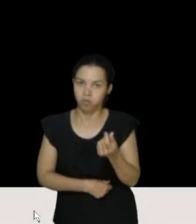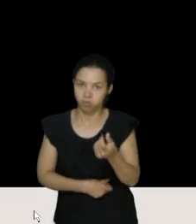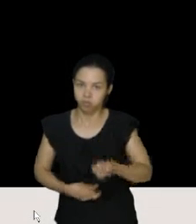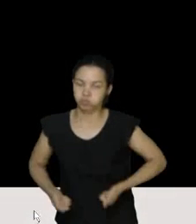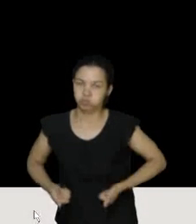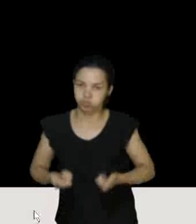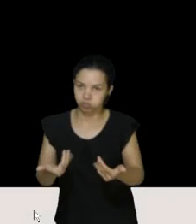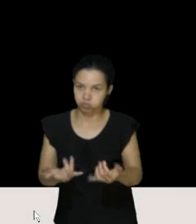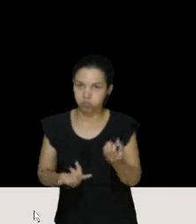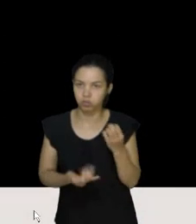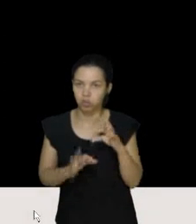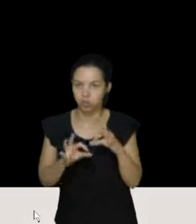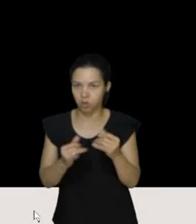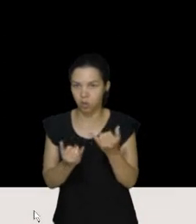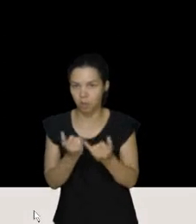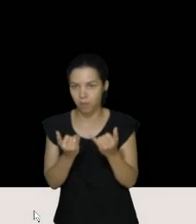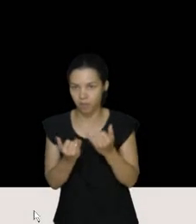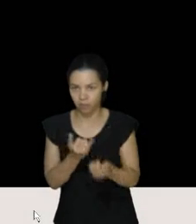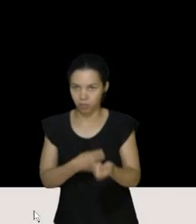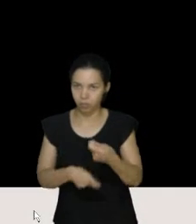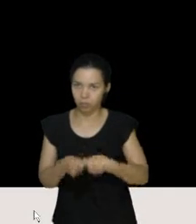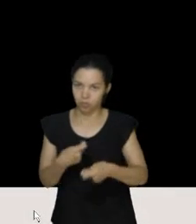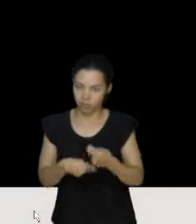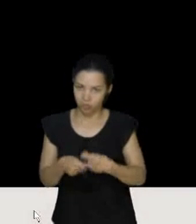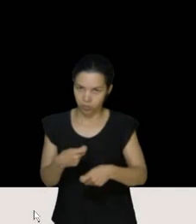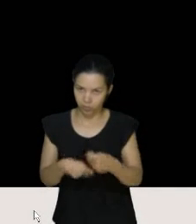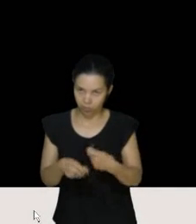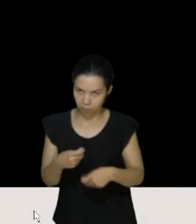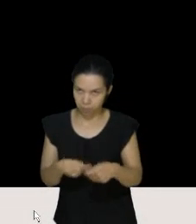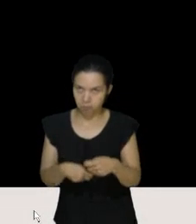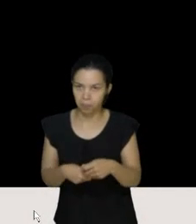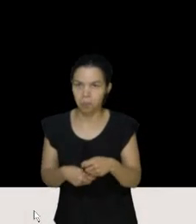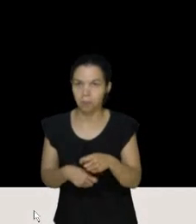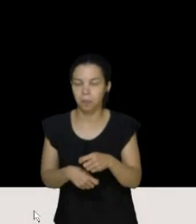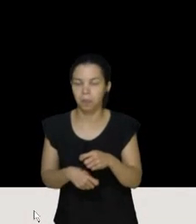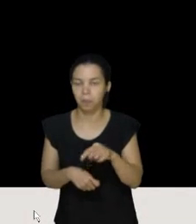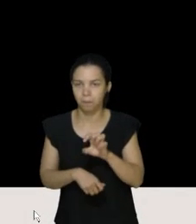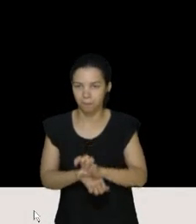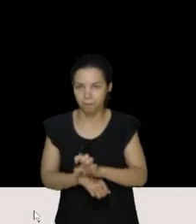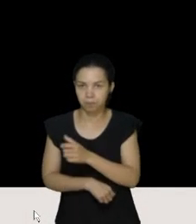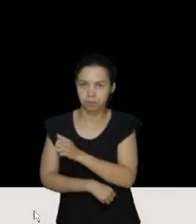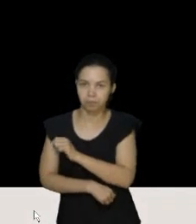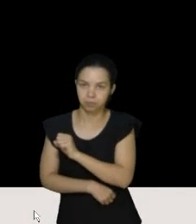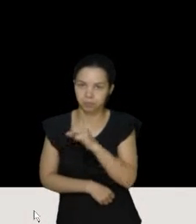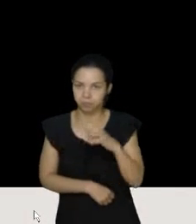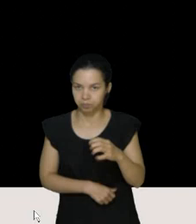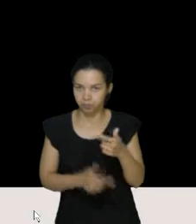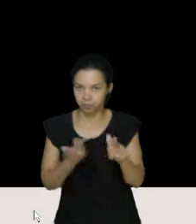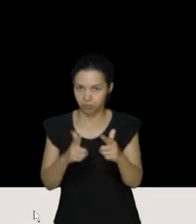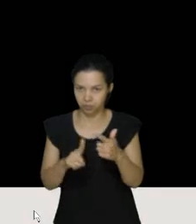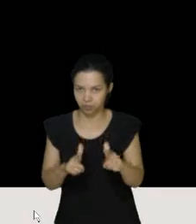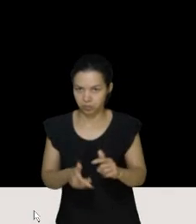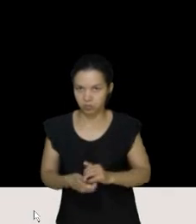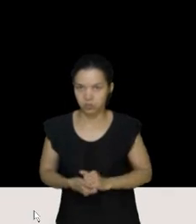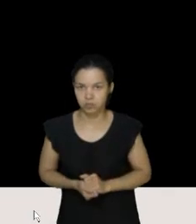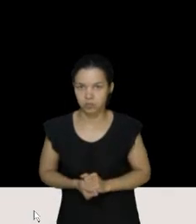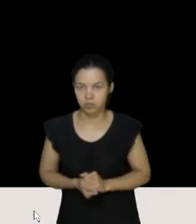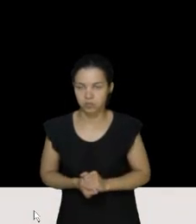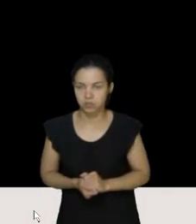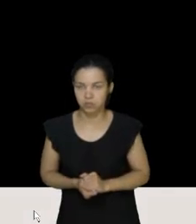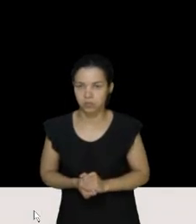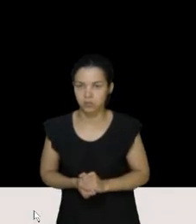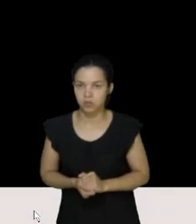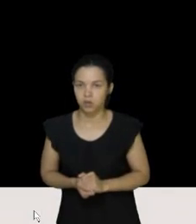total ou parcialmente, com recursos da administração pública ou indireta do Estado de Santa Catarina e outras providências. Os pareceres das